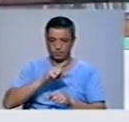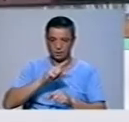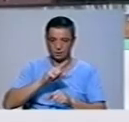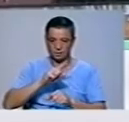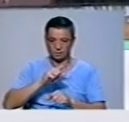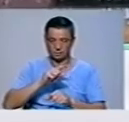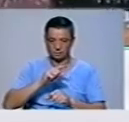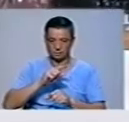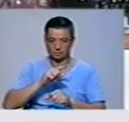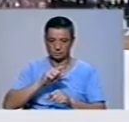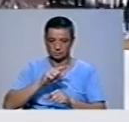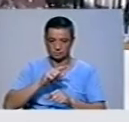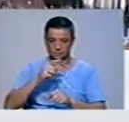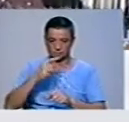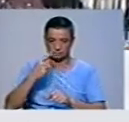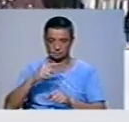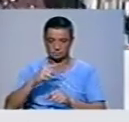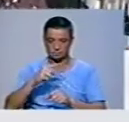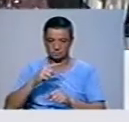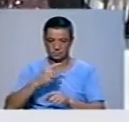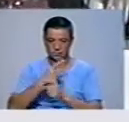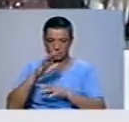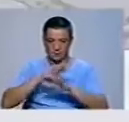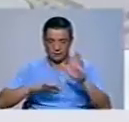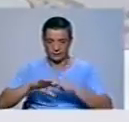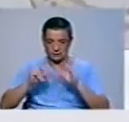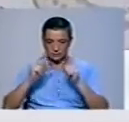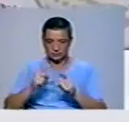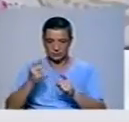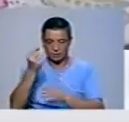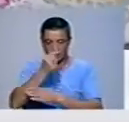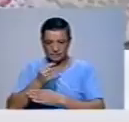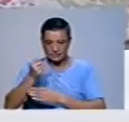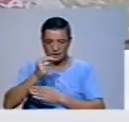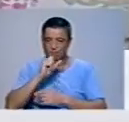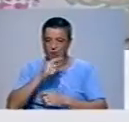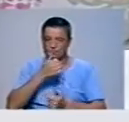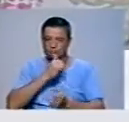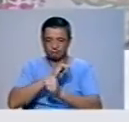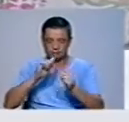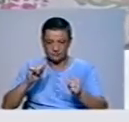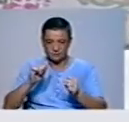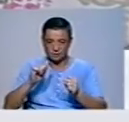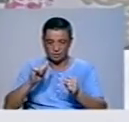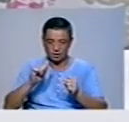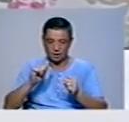quiser, podemos passar com uma carretilha, fazer uns desenhinhos, podemos cortar com um